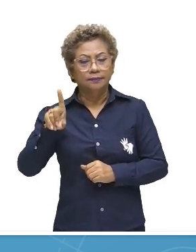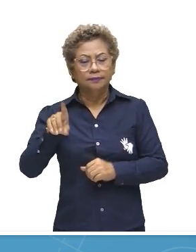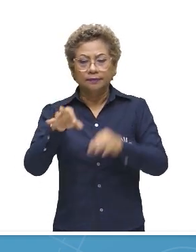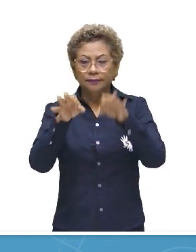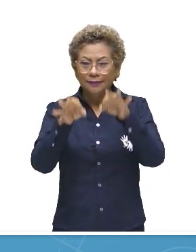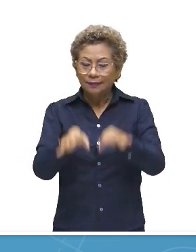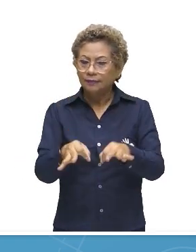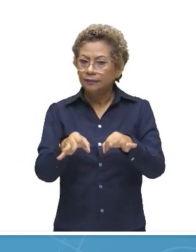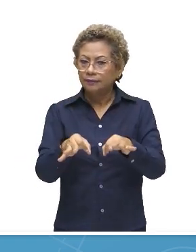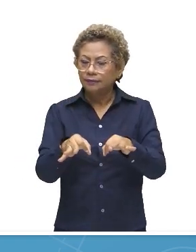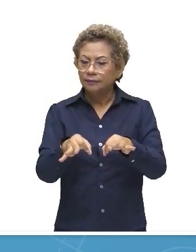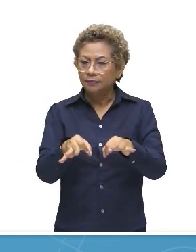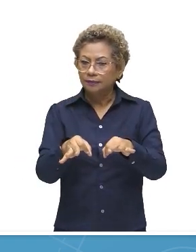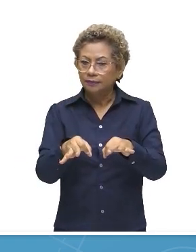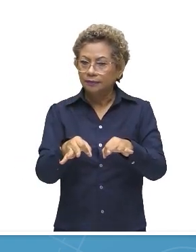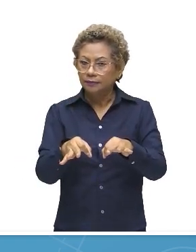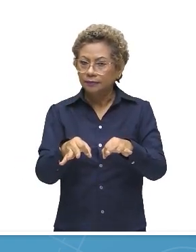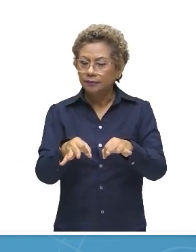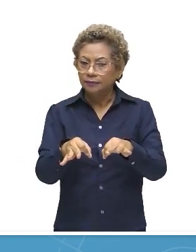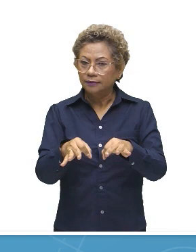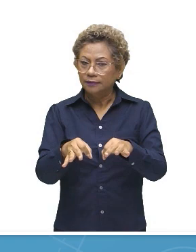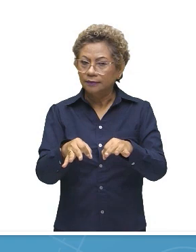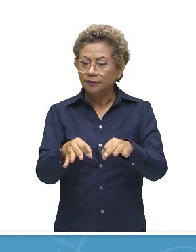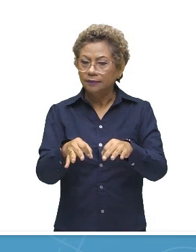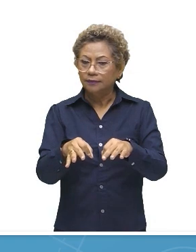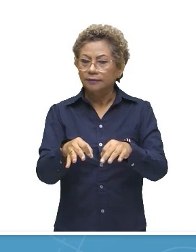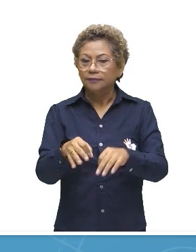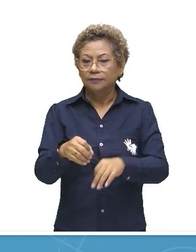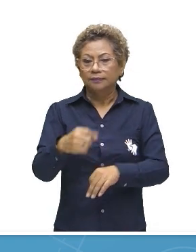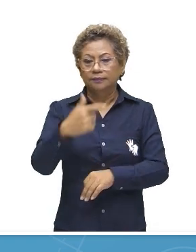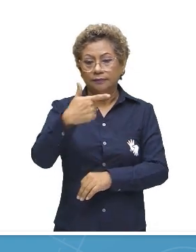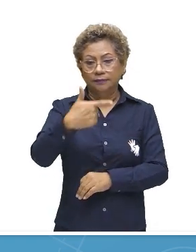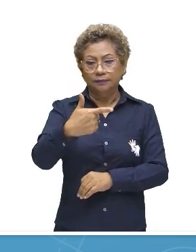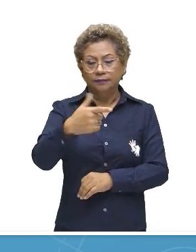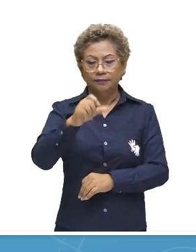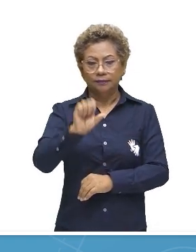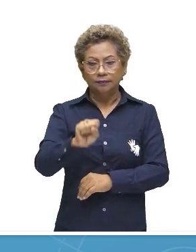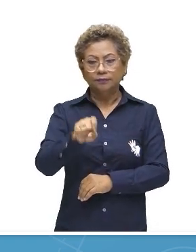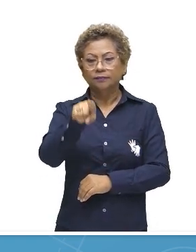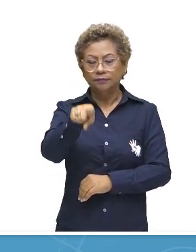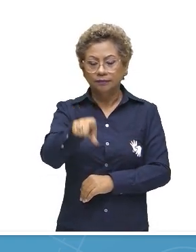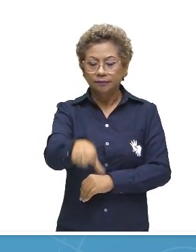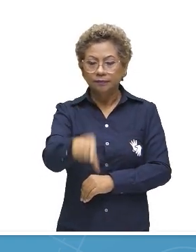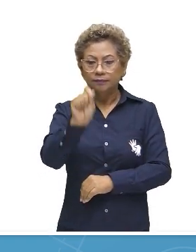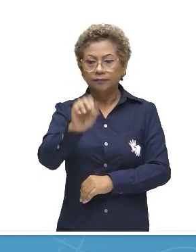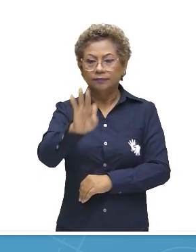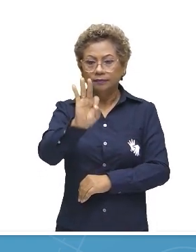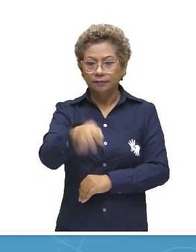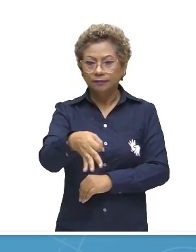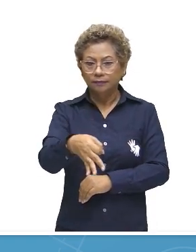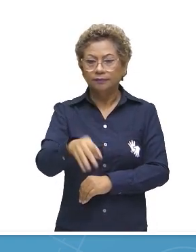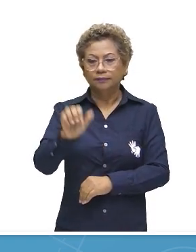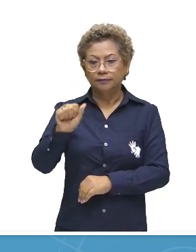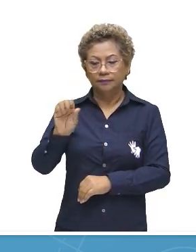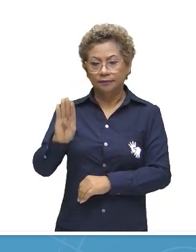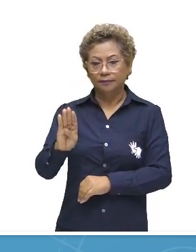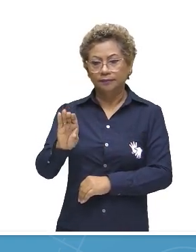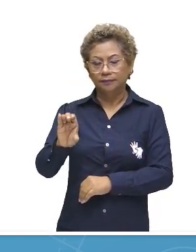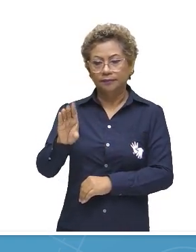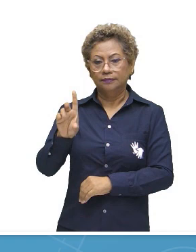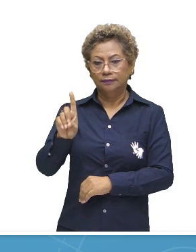fração equivalente a 2/8 é... Então, escolha dessas 4 representações